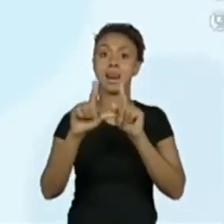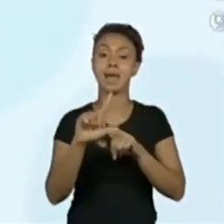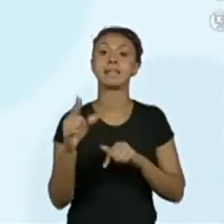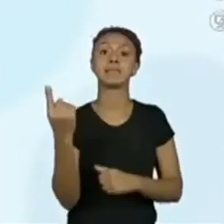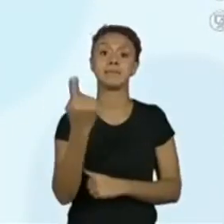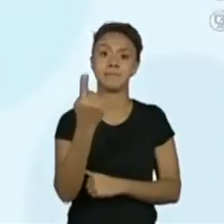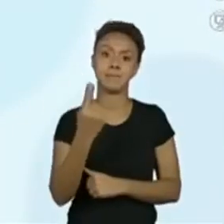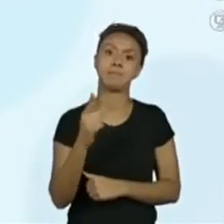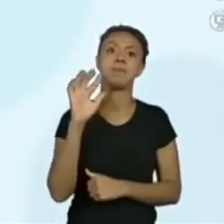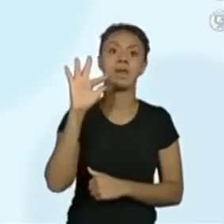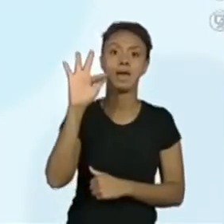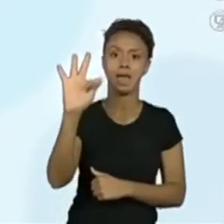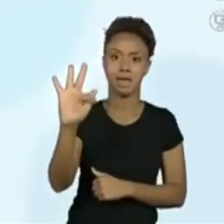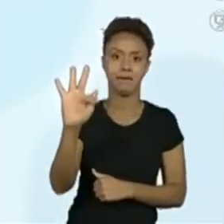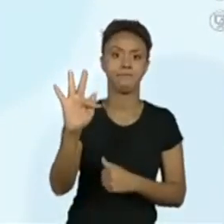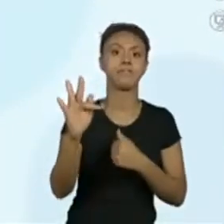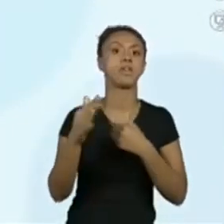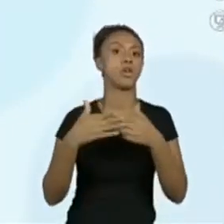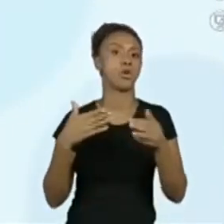inicial, certo?